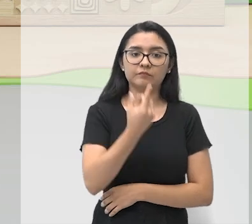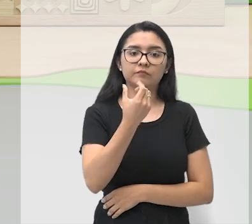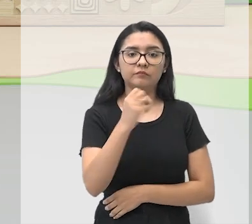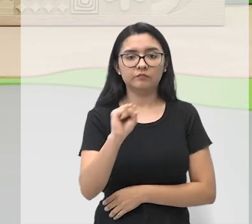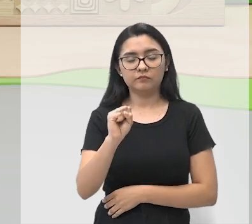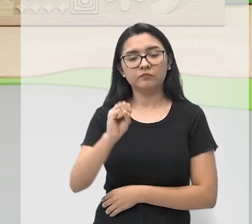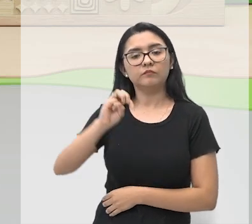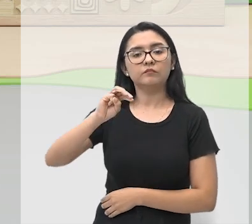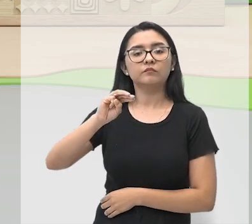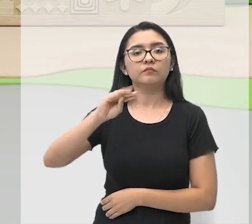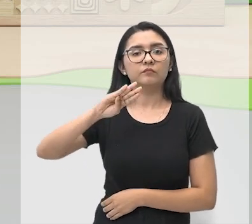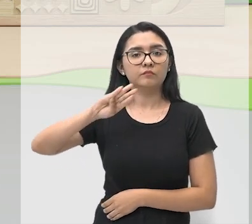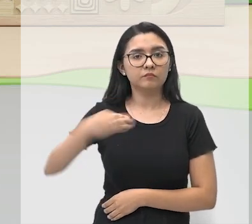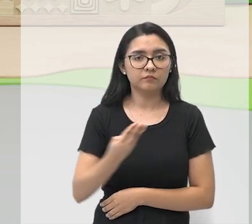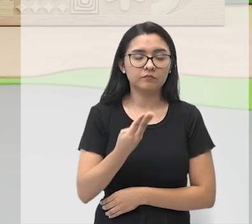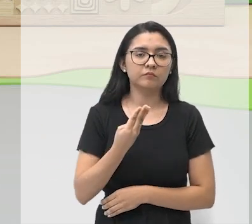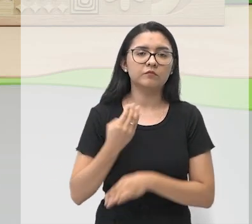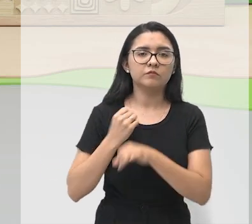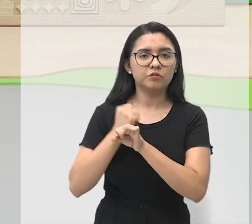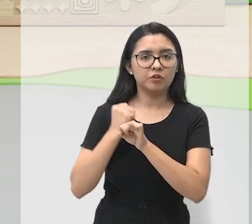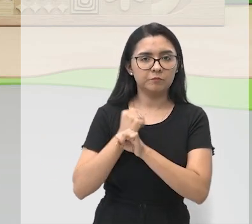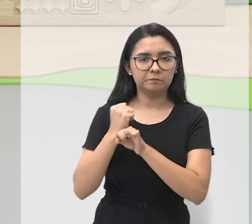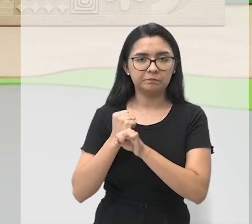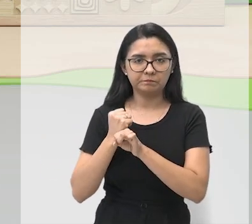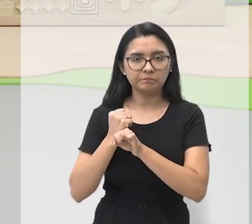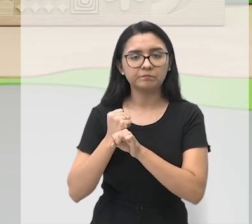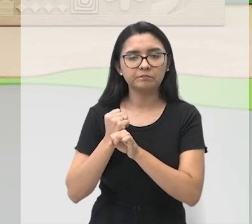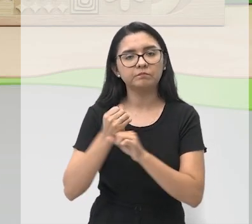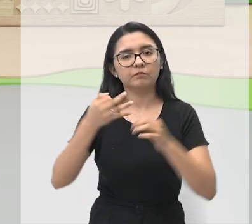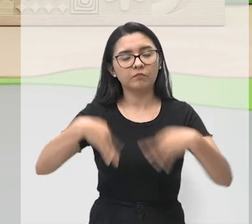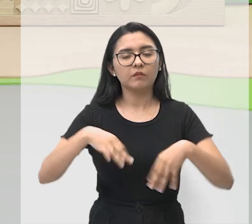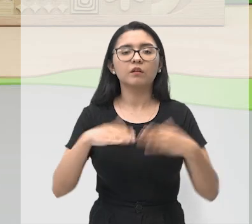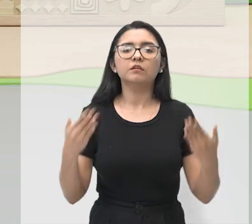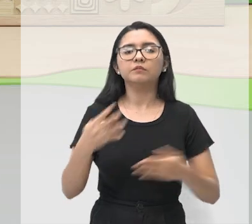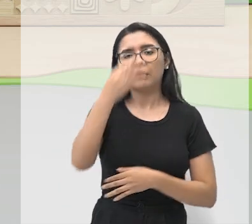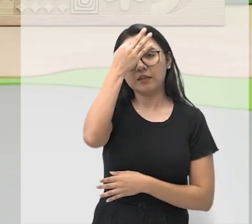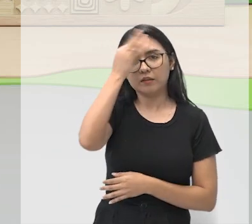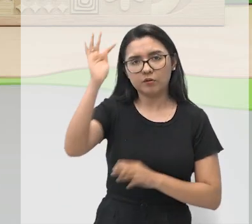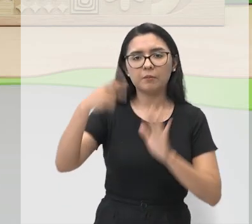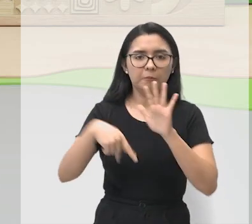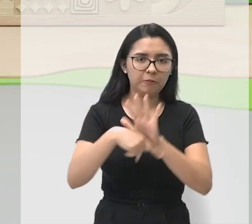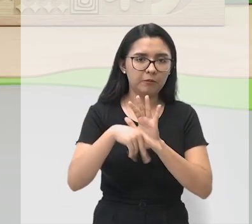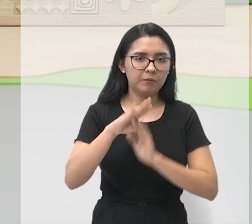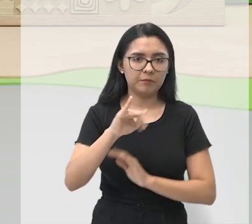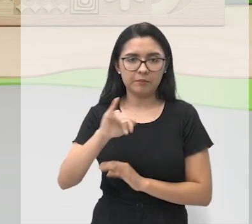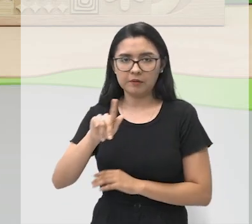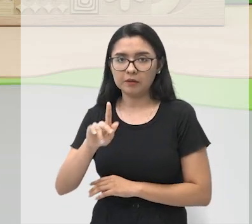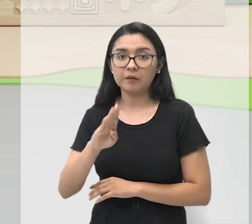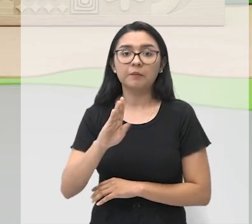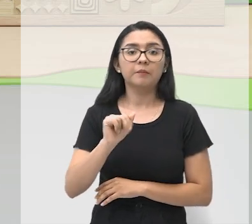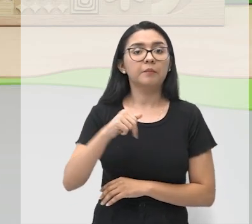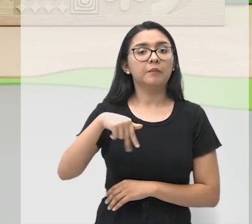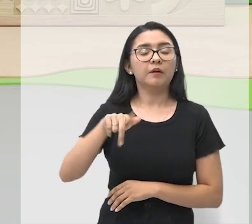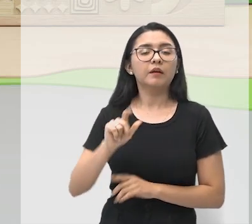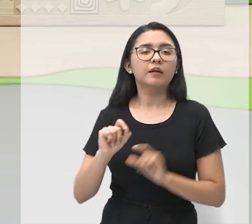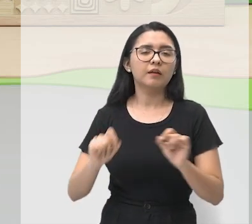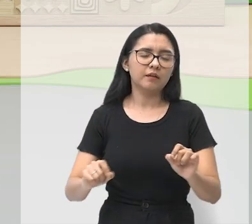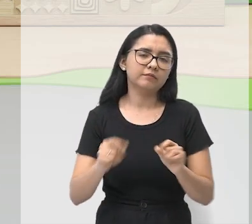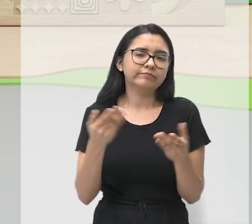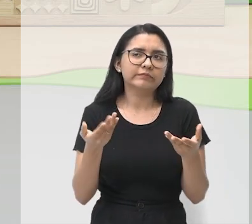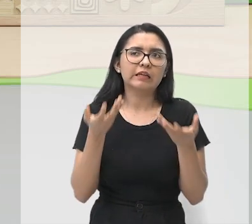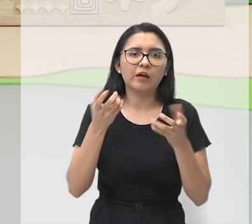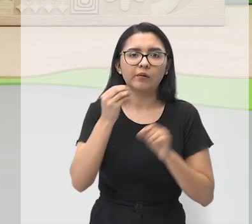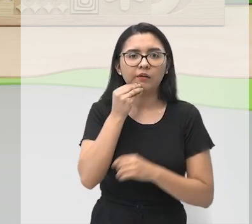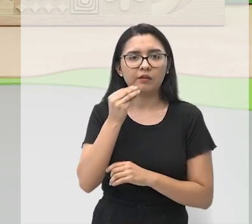13,8 bilhões de anos. A teoria do Big Bang é uma